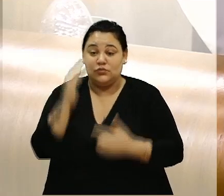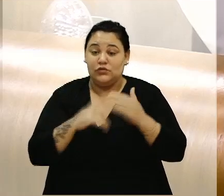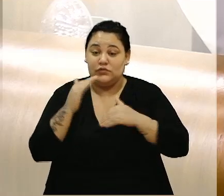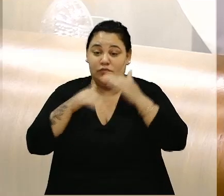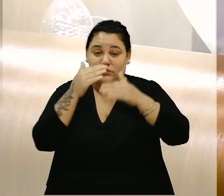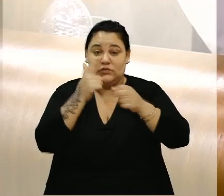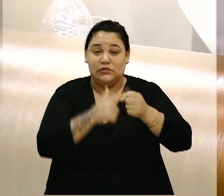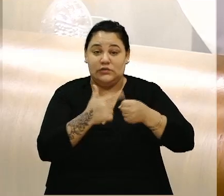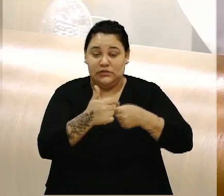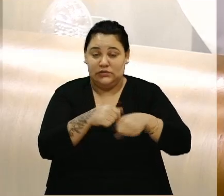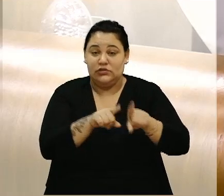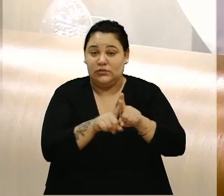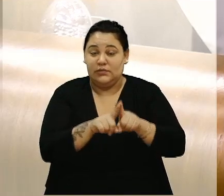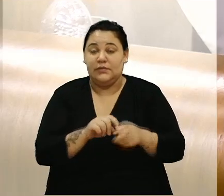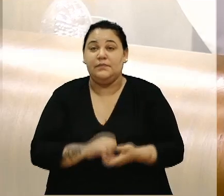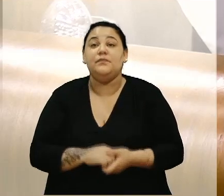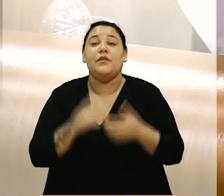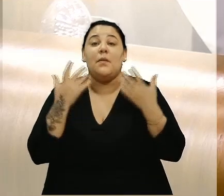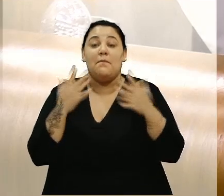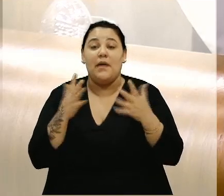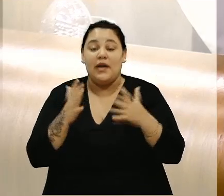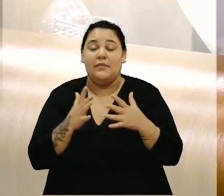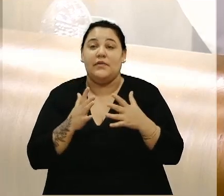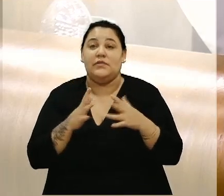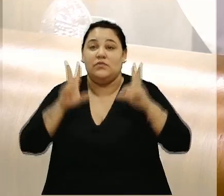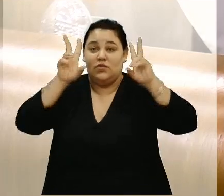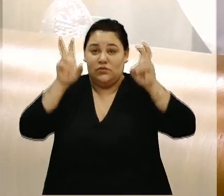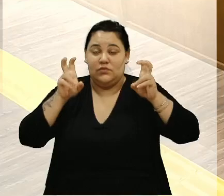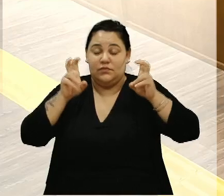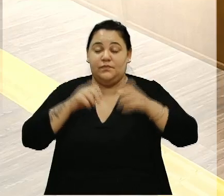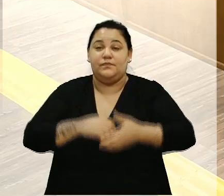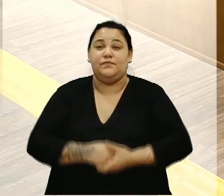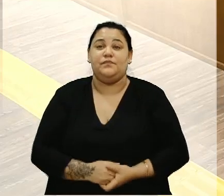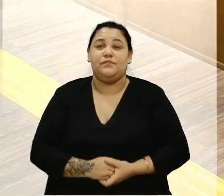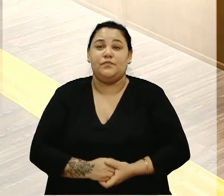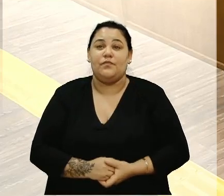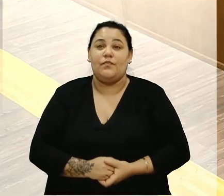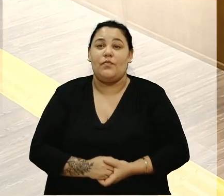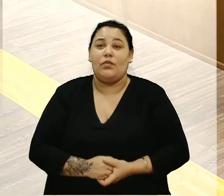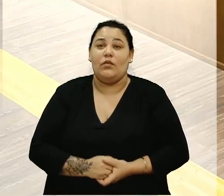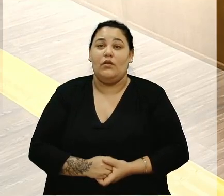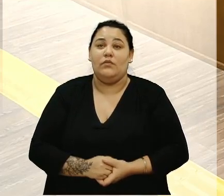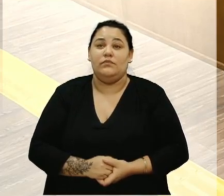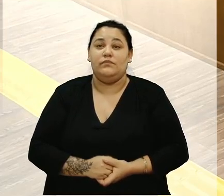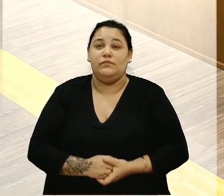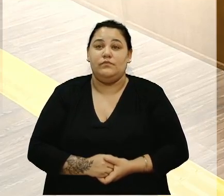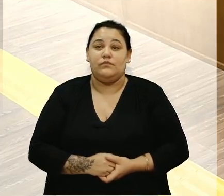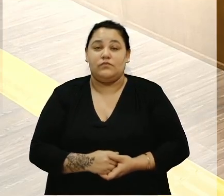cidade. Parabéns pelo tema, nobre colega. Obrigado, vereador D'Ambros.